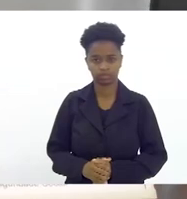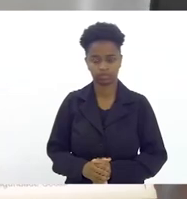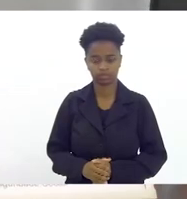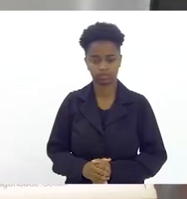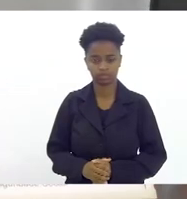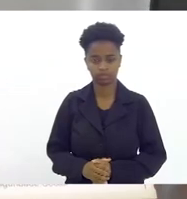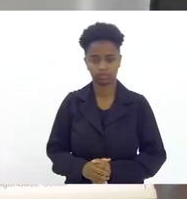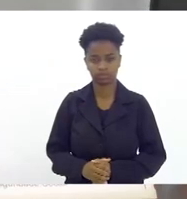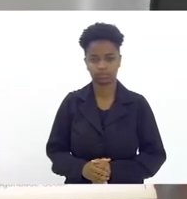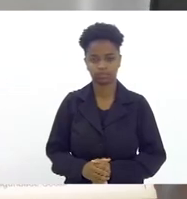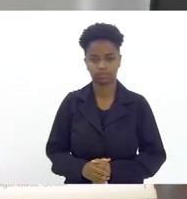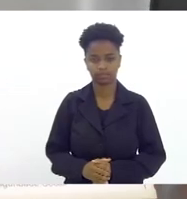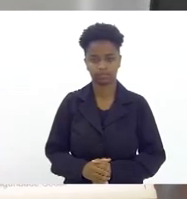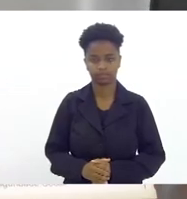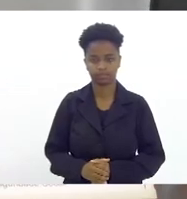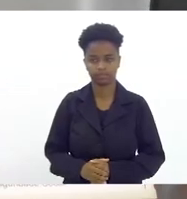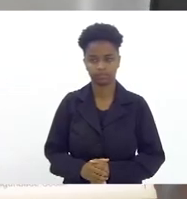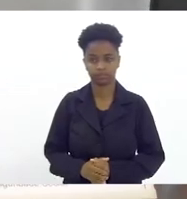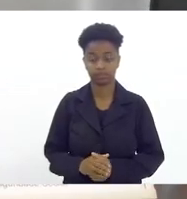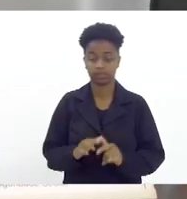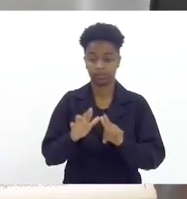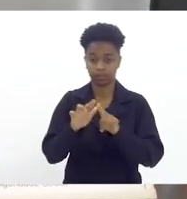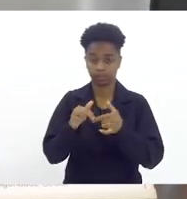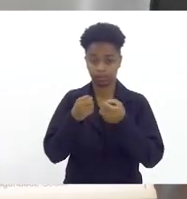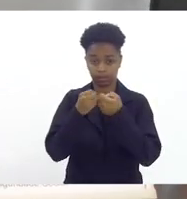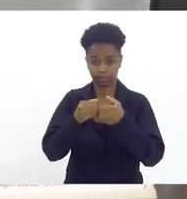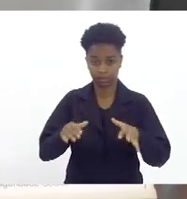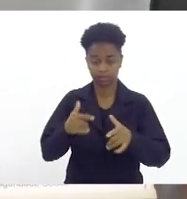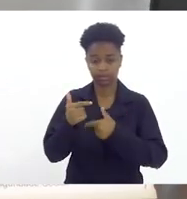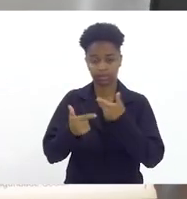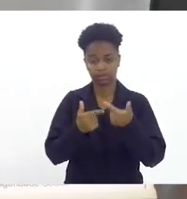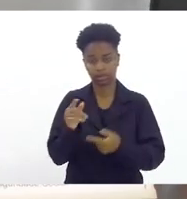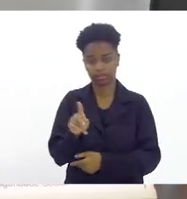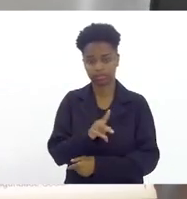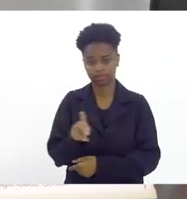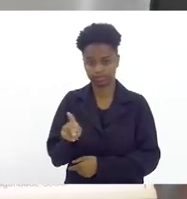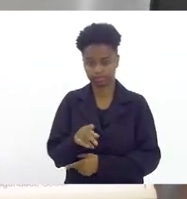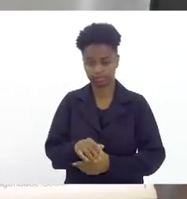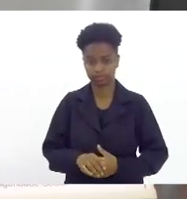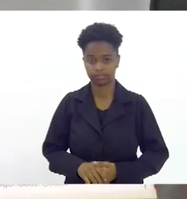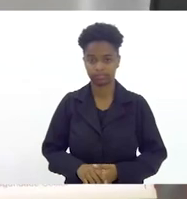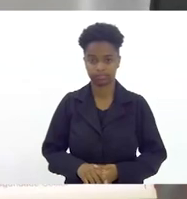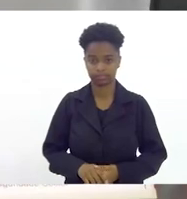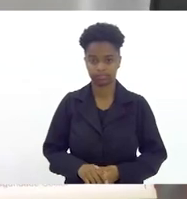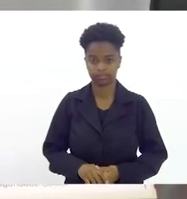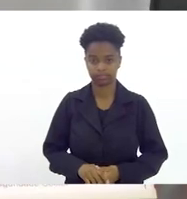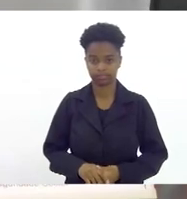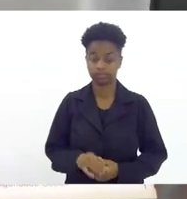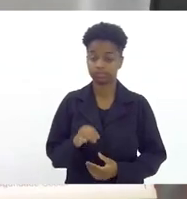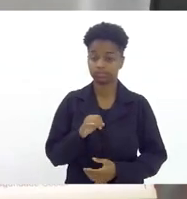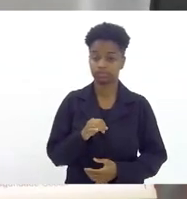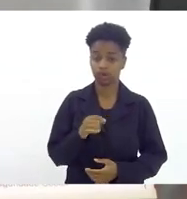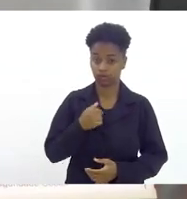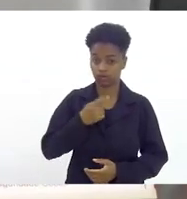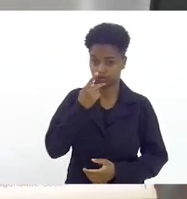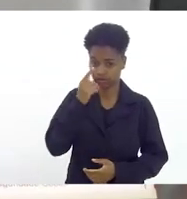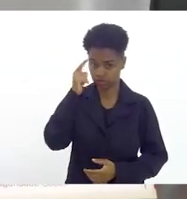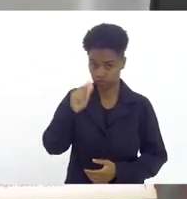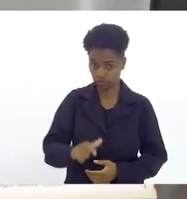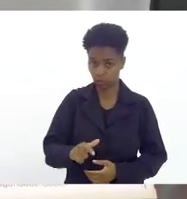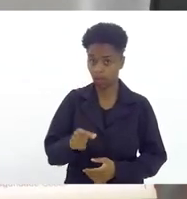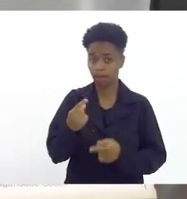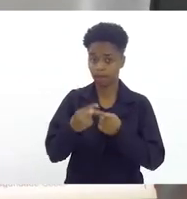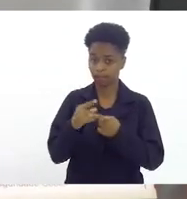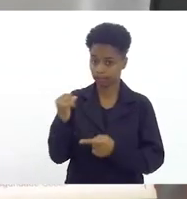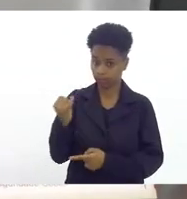através da precarização do trabalho docente quando o capital vou repetir isso porque